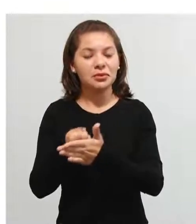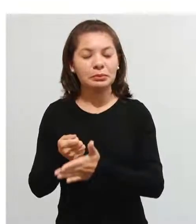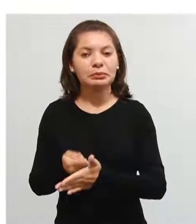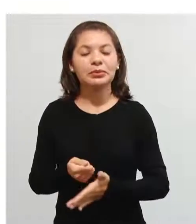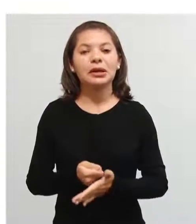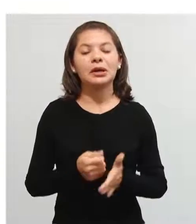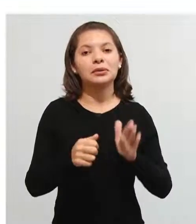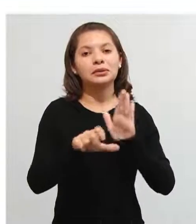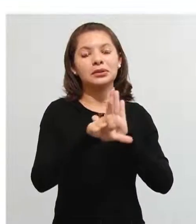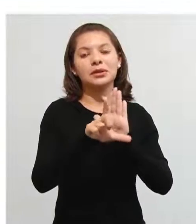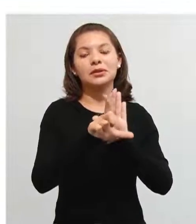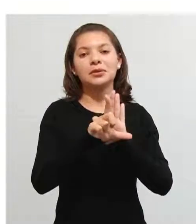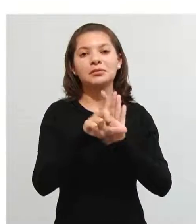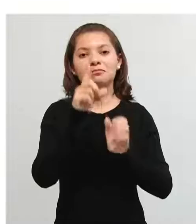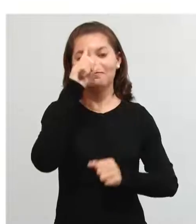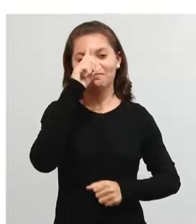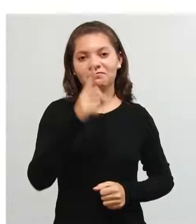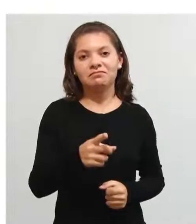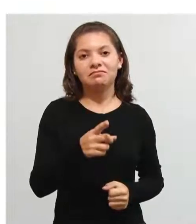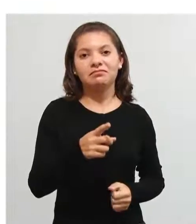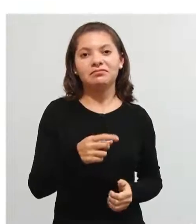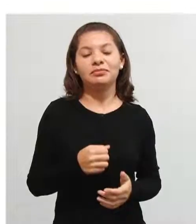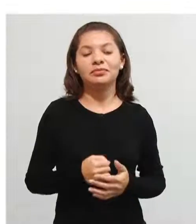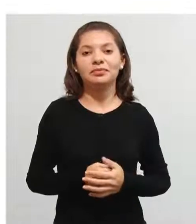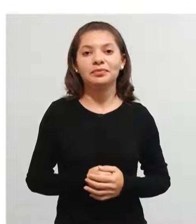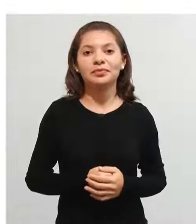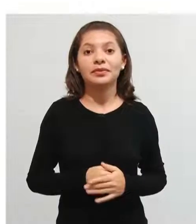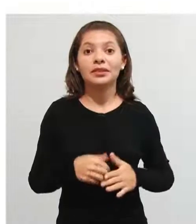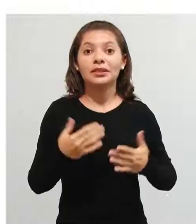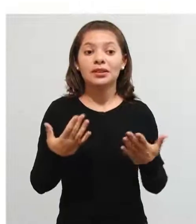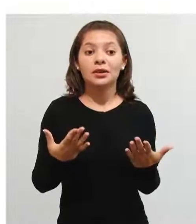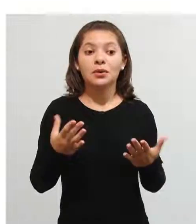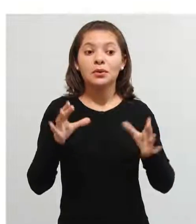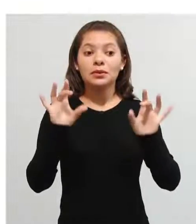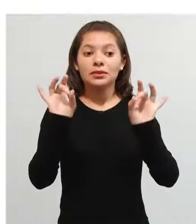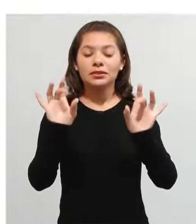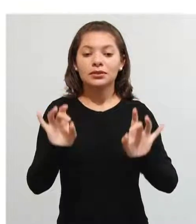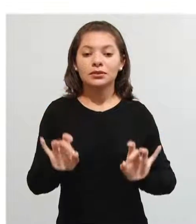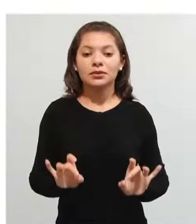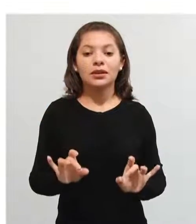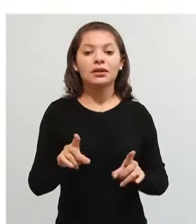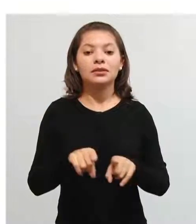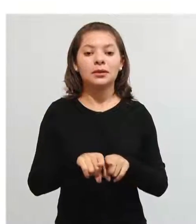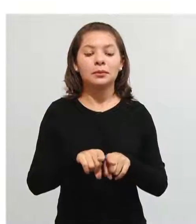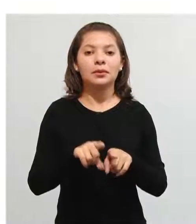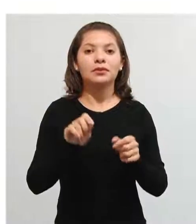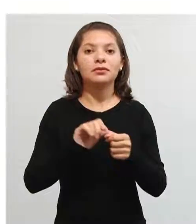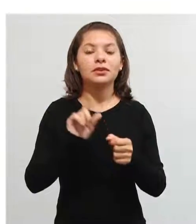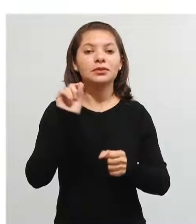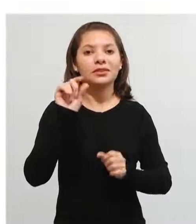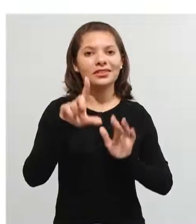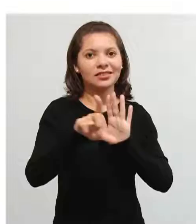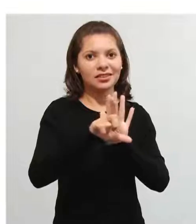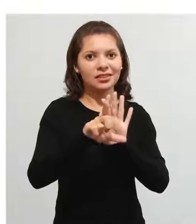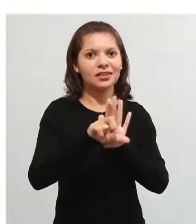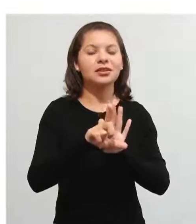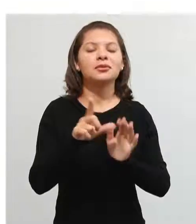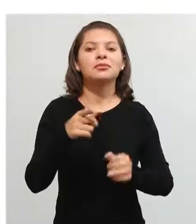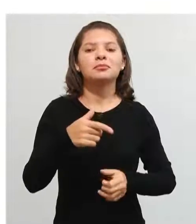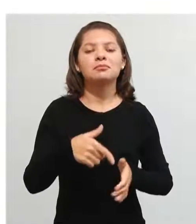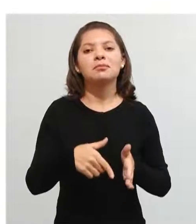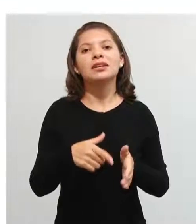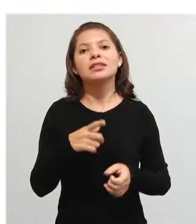exatamente o que a lei manda, tá? Enquanto os atos discricionários também fazem o que a lei manda, mas existe uma